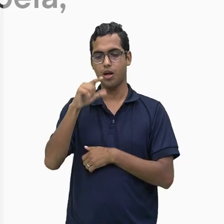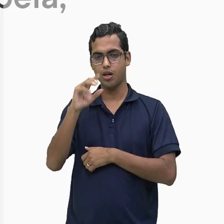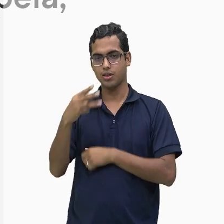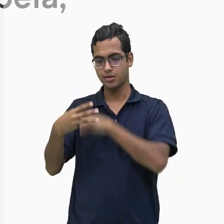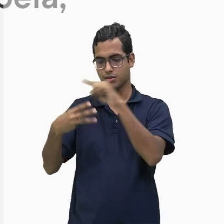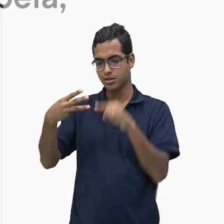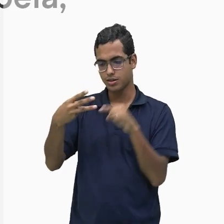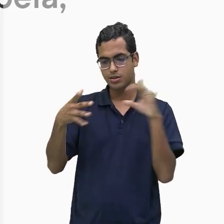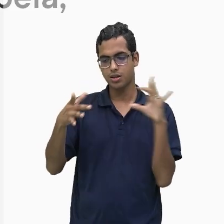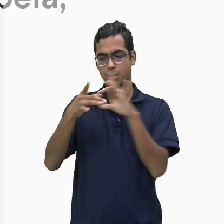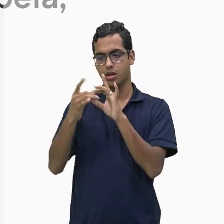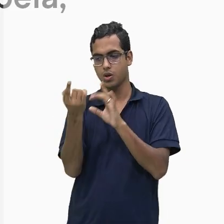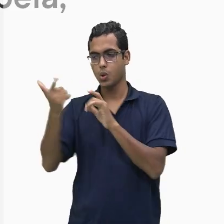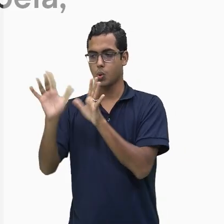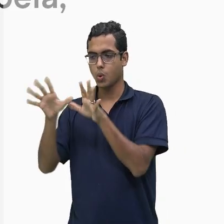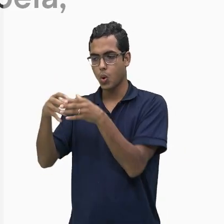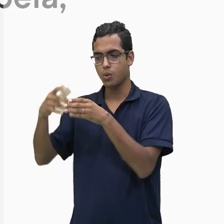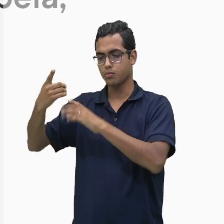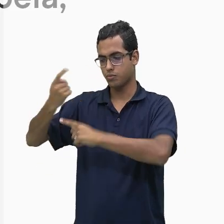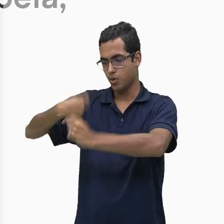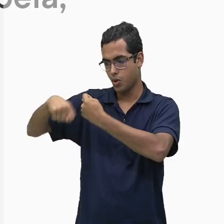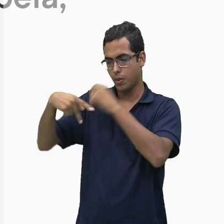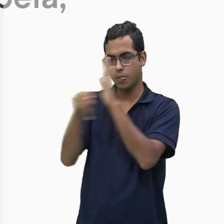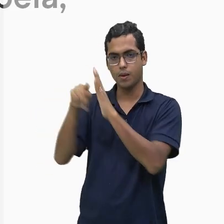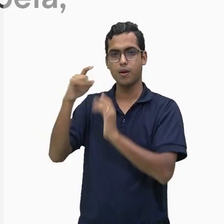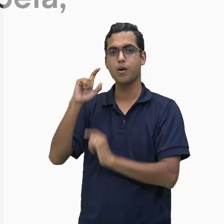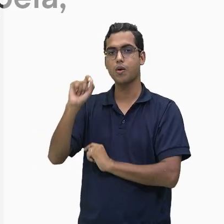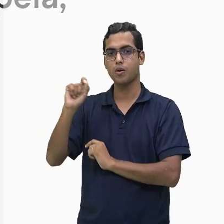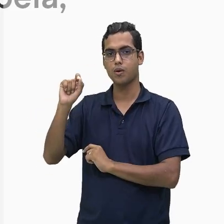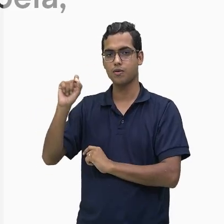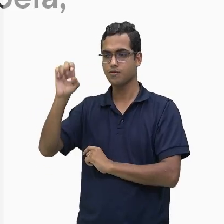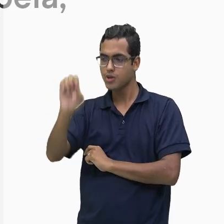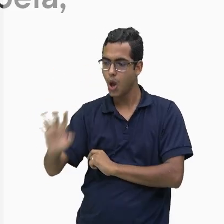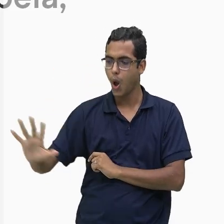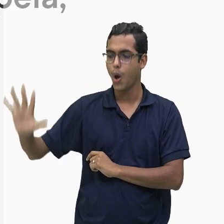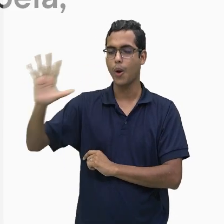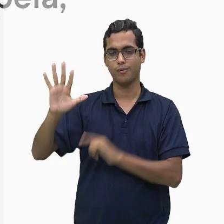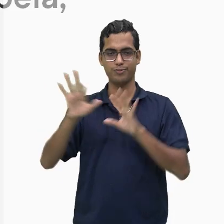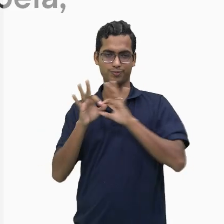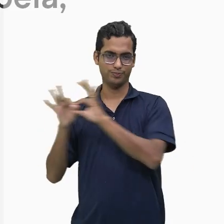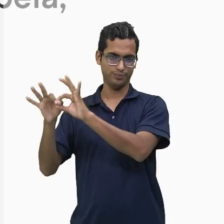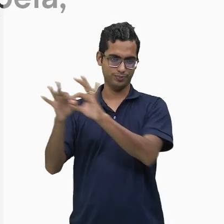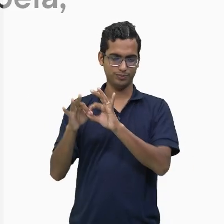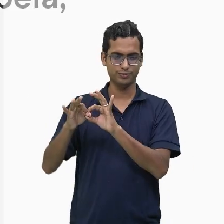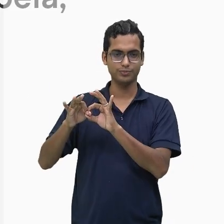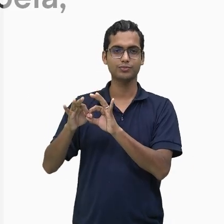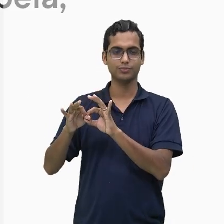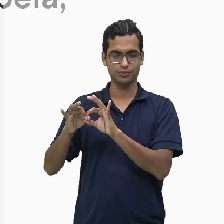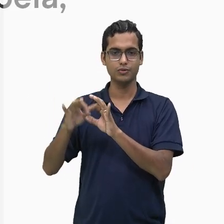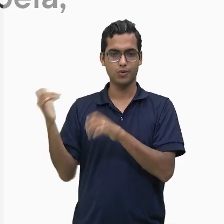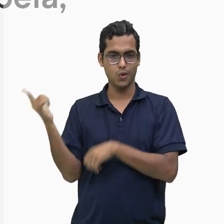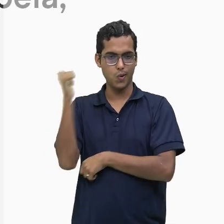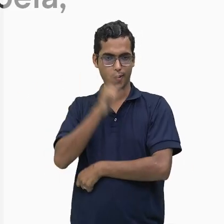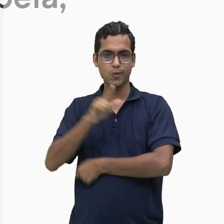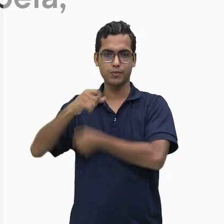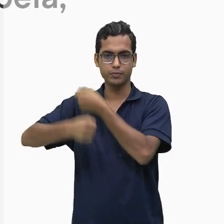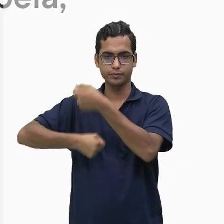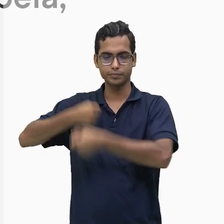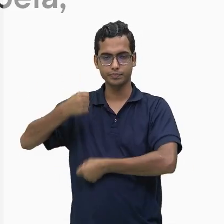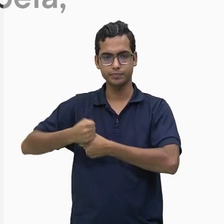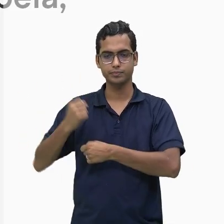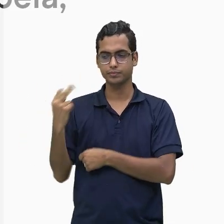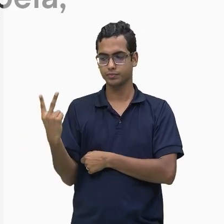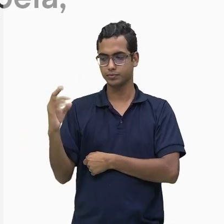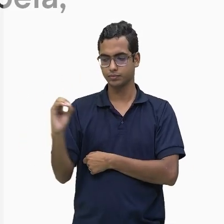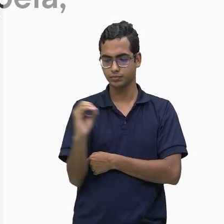bloco econômico, no caso, a União Europeia, que foi concluído em 2004. Então, esses